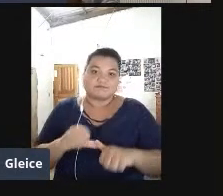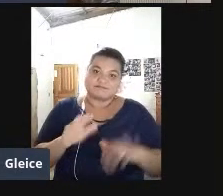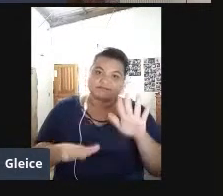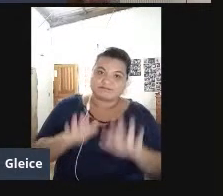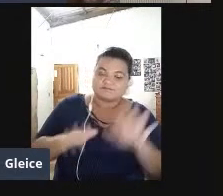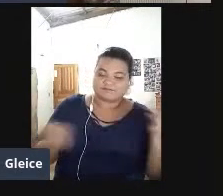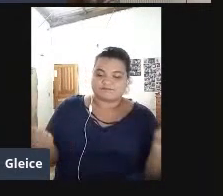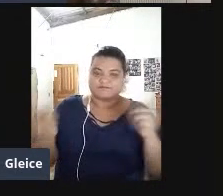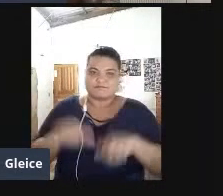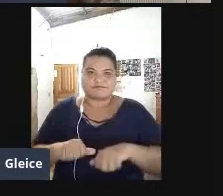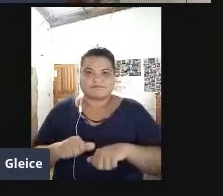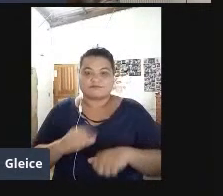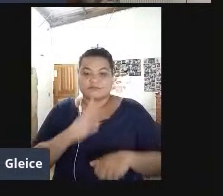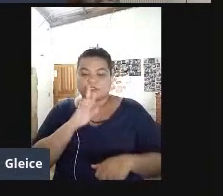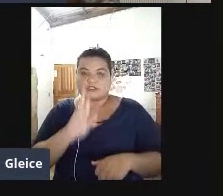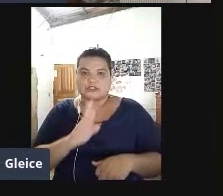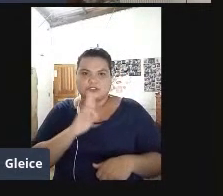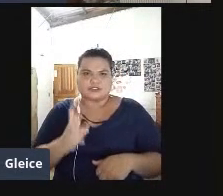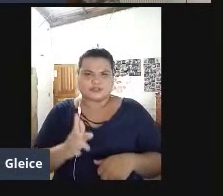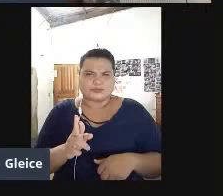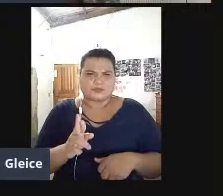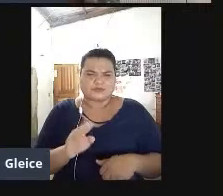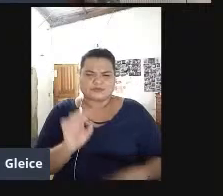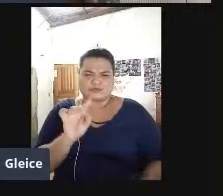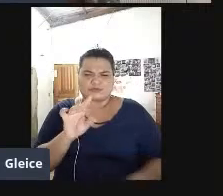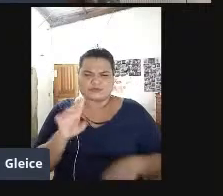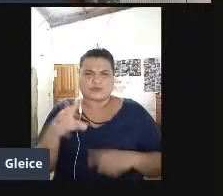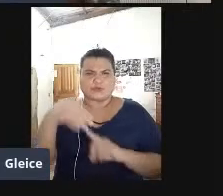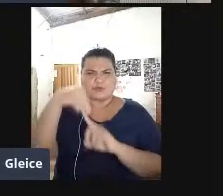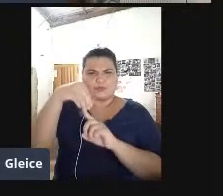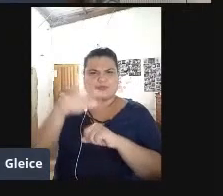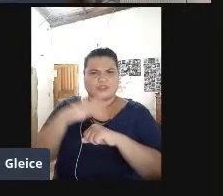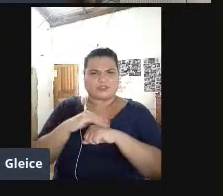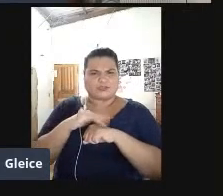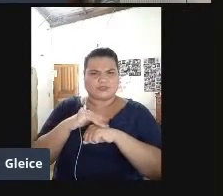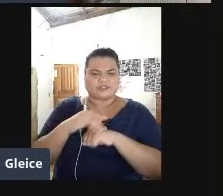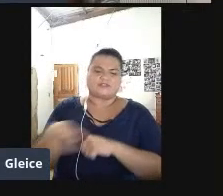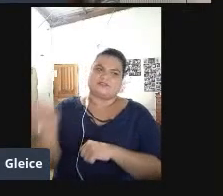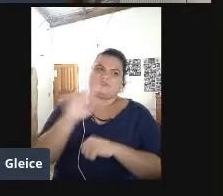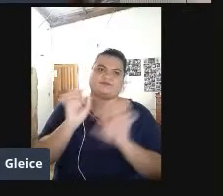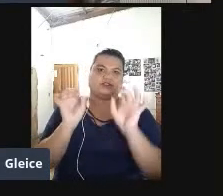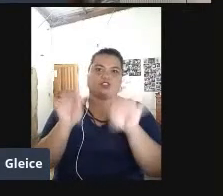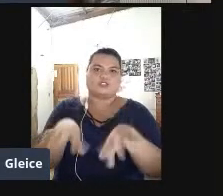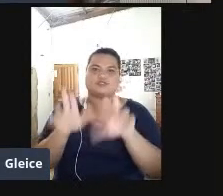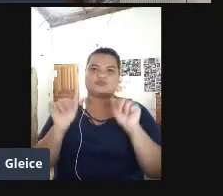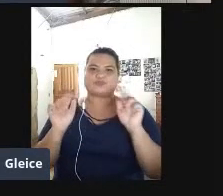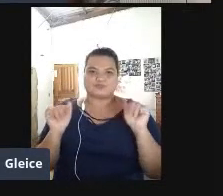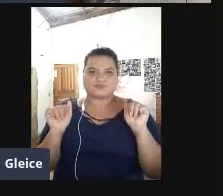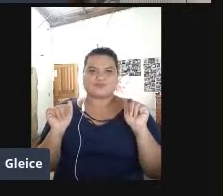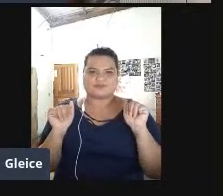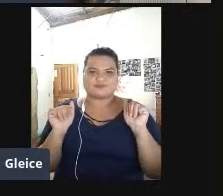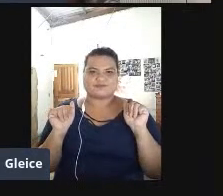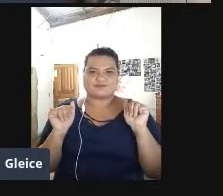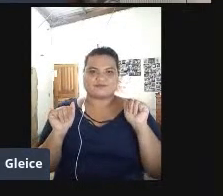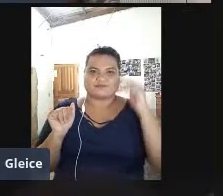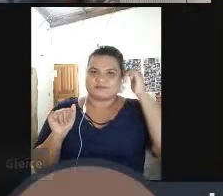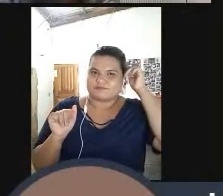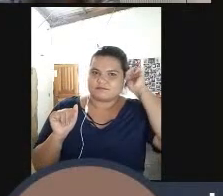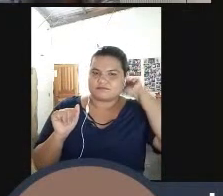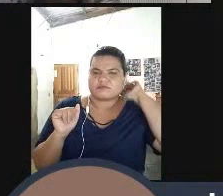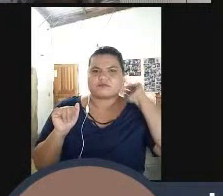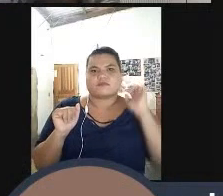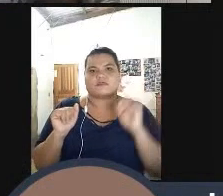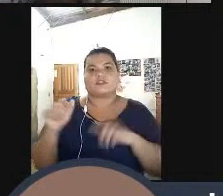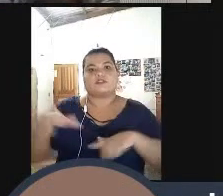cabem dentro de um único doente? Mas desistir ou deixar de fazer nunca será a opção. E isso é um serviço público